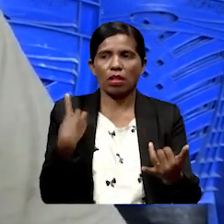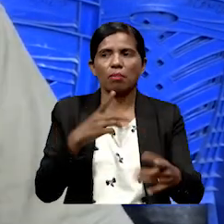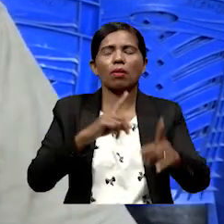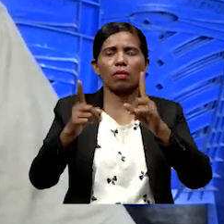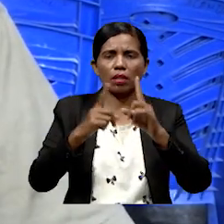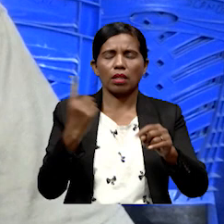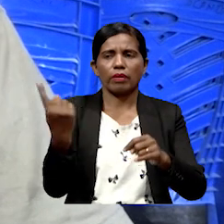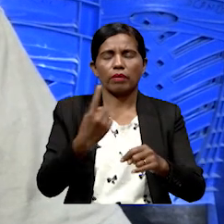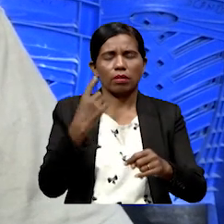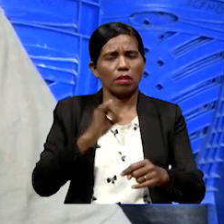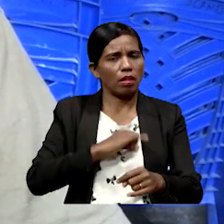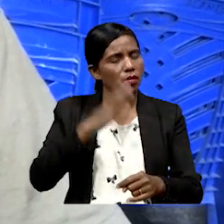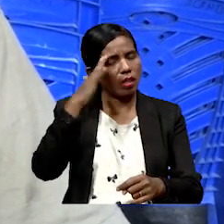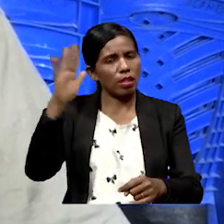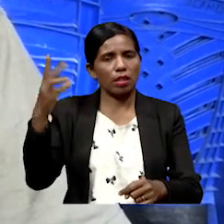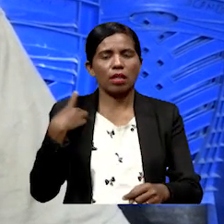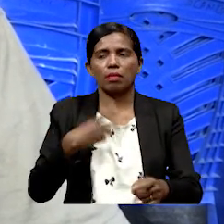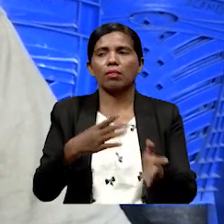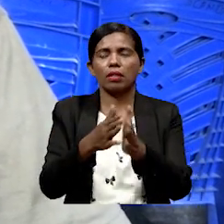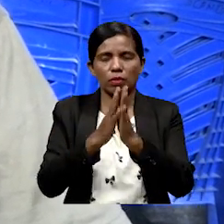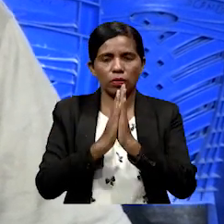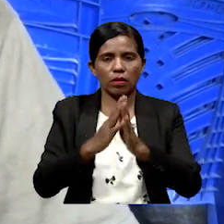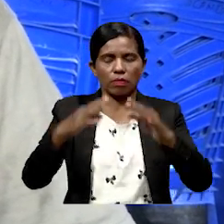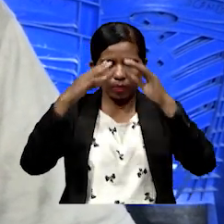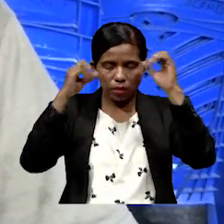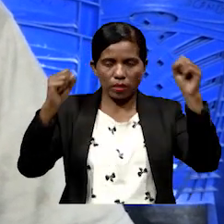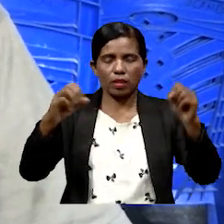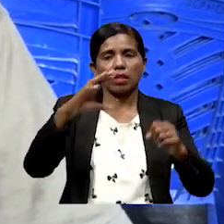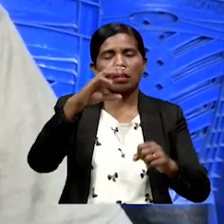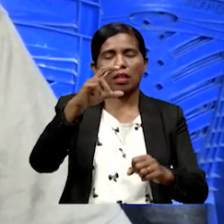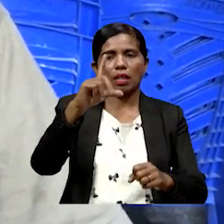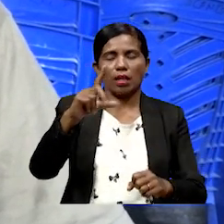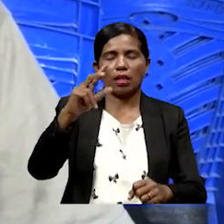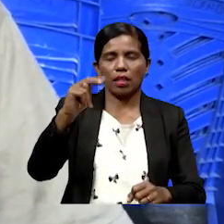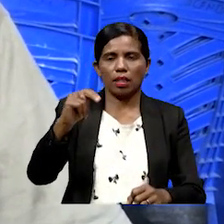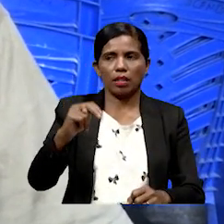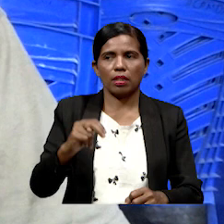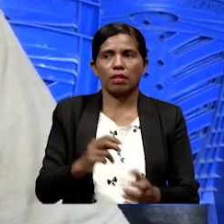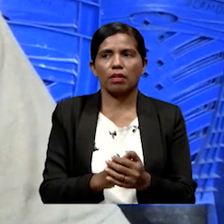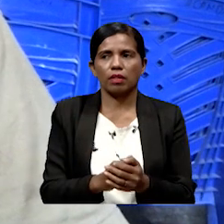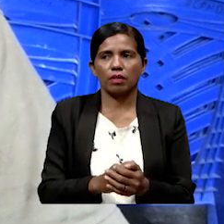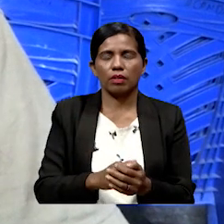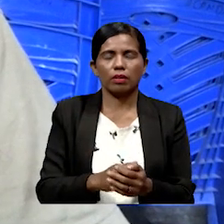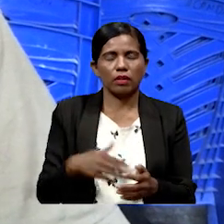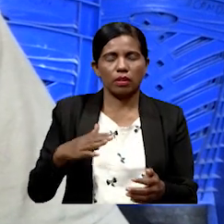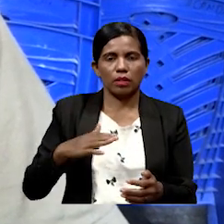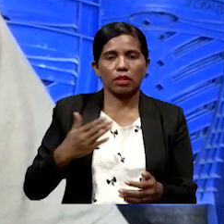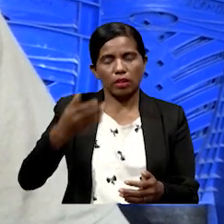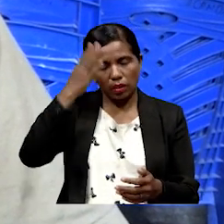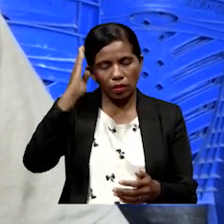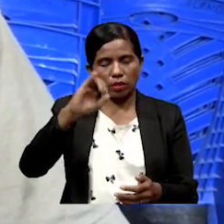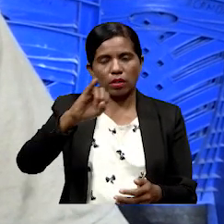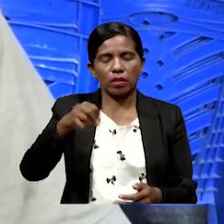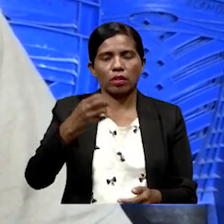kona. Haula até ne amba husu iha presidente Selem fo un agora, senhor Zalvazi uga. Ulu halo contrato ho